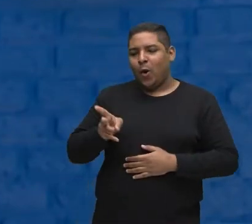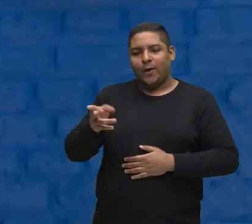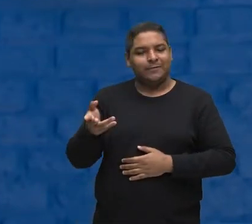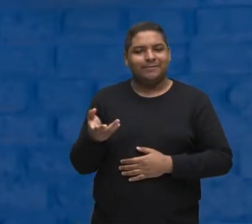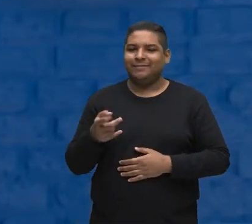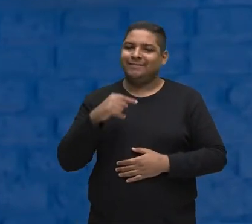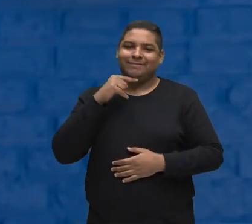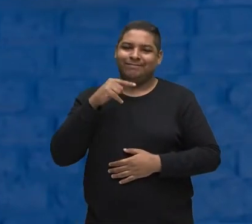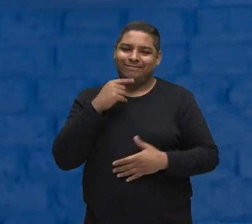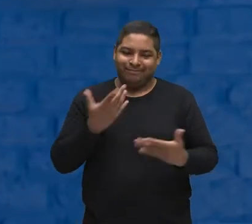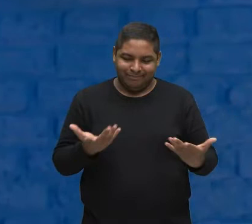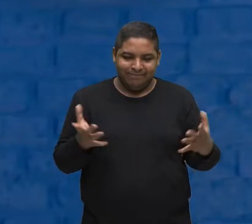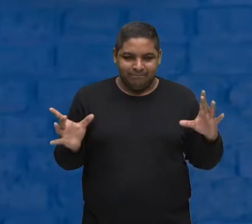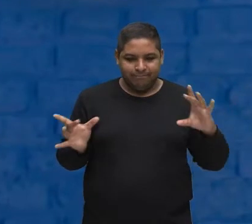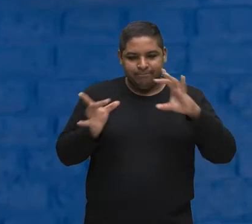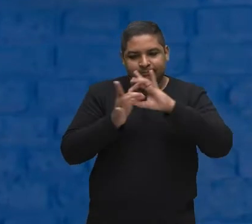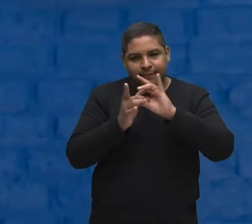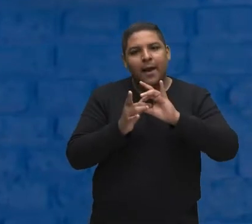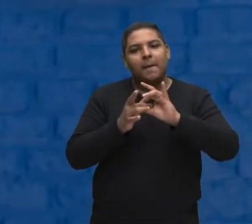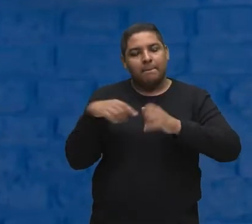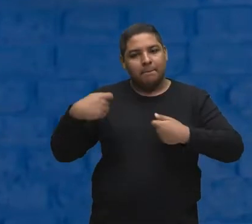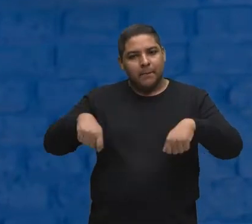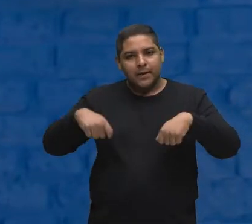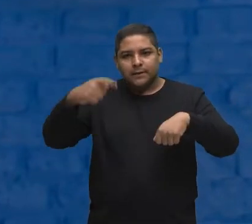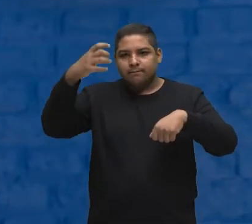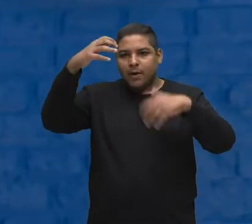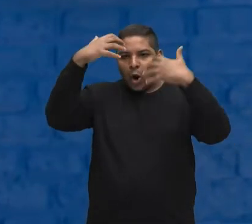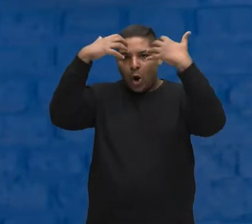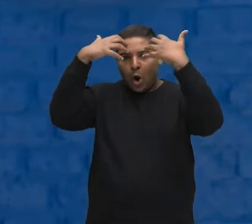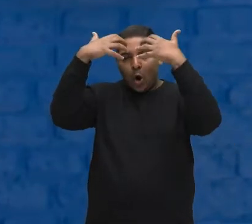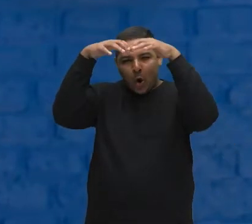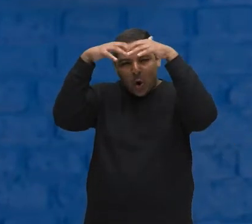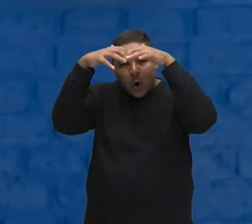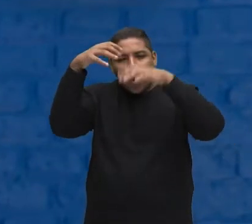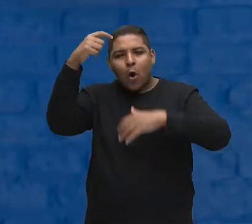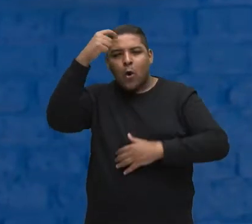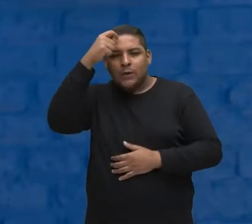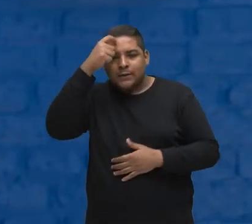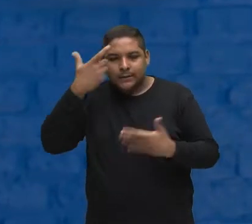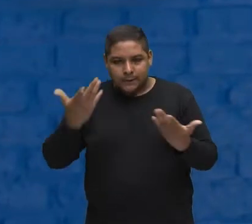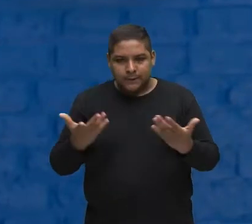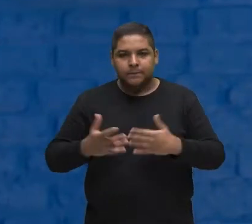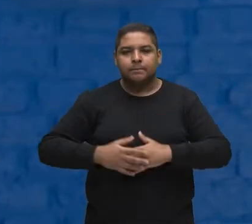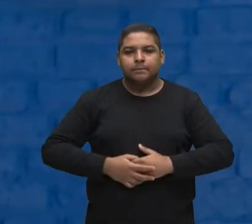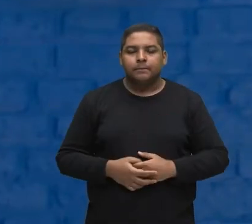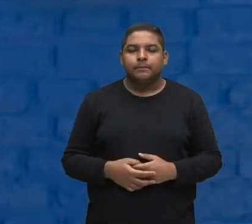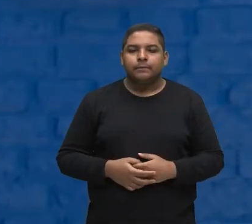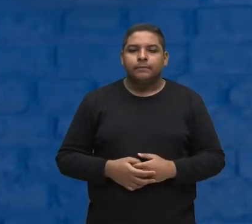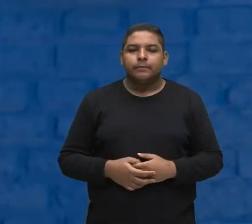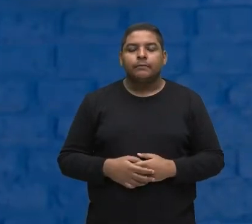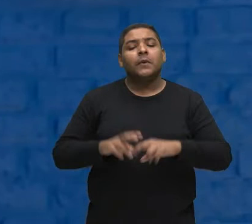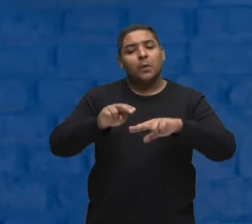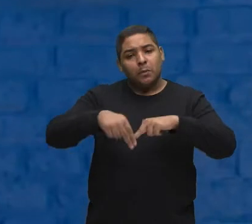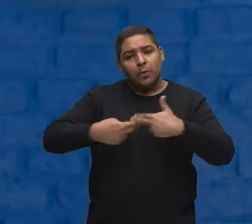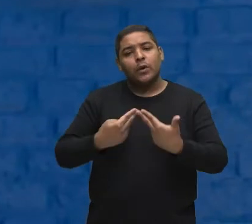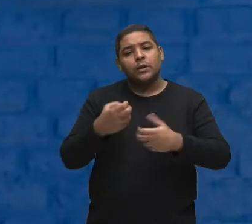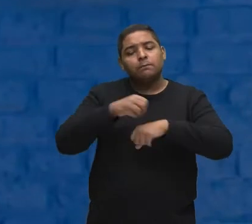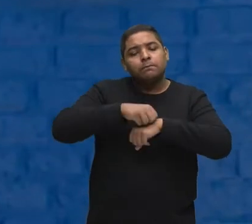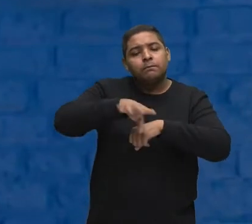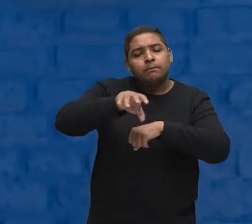isso. Então, a gente precisa ter essa consciência, né? Então, por isso que a gente está trazendo essas